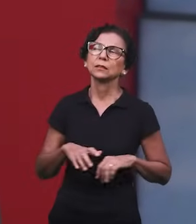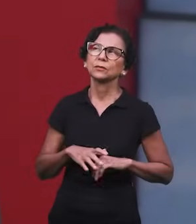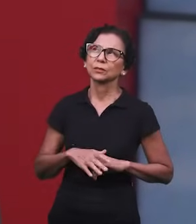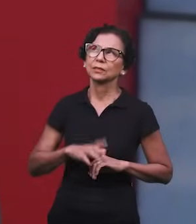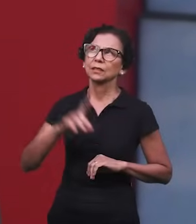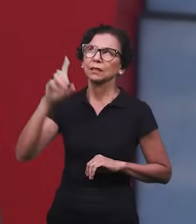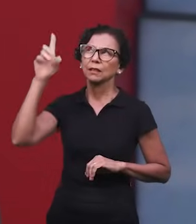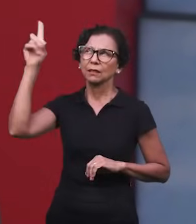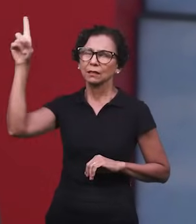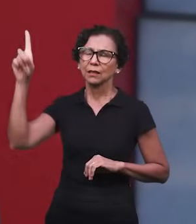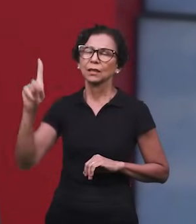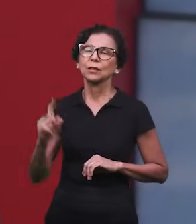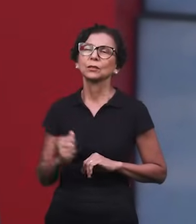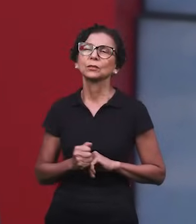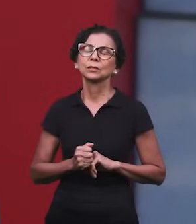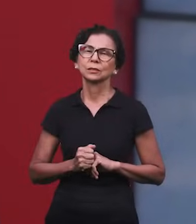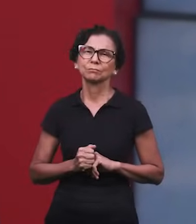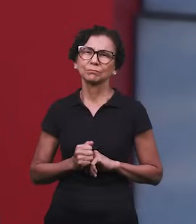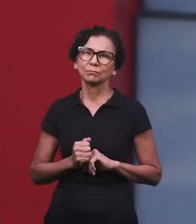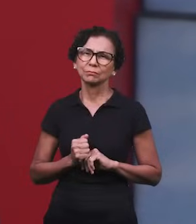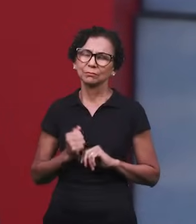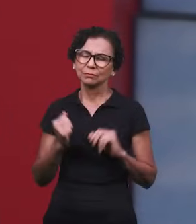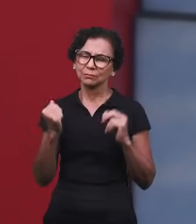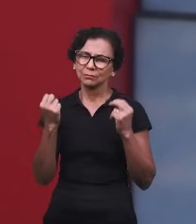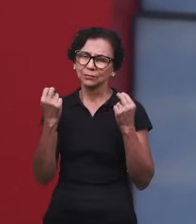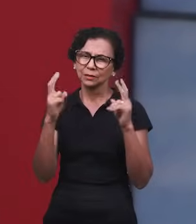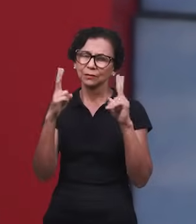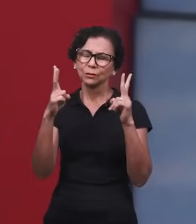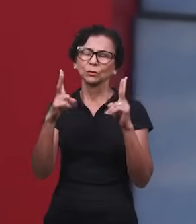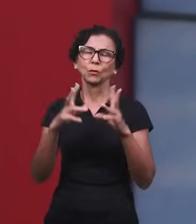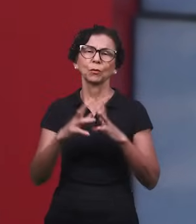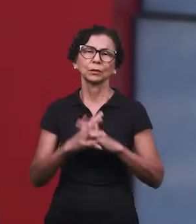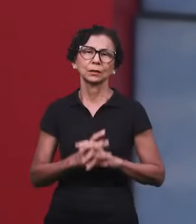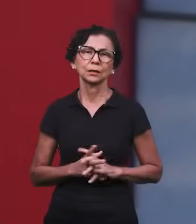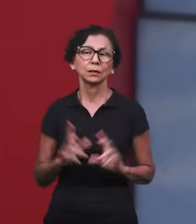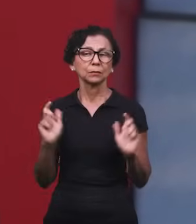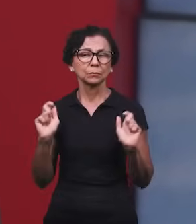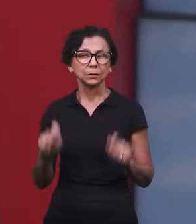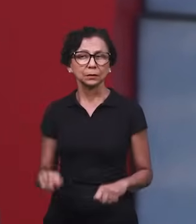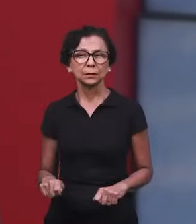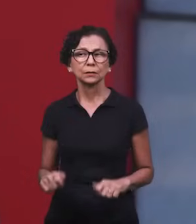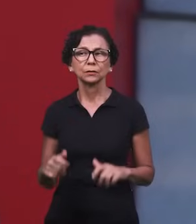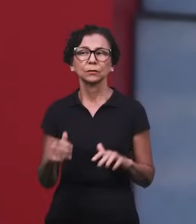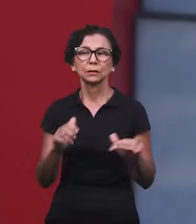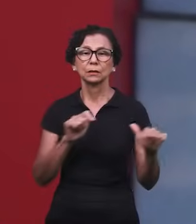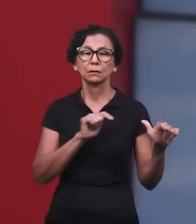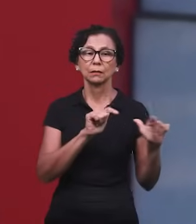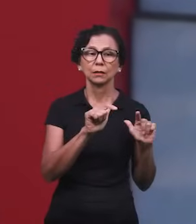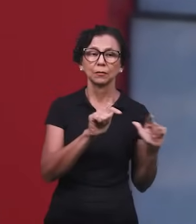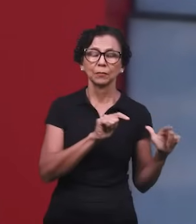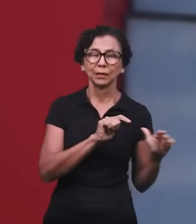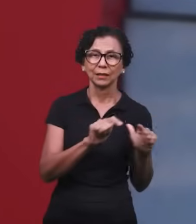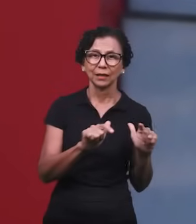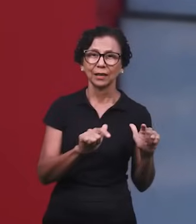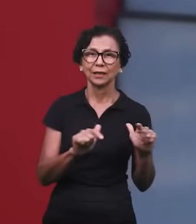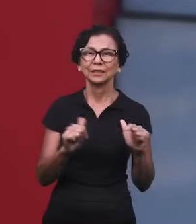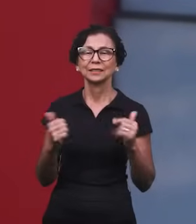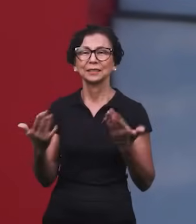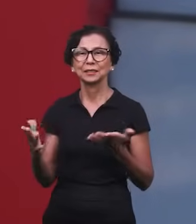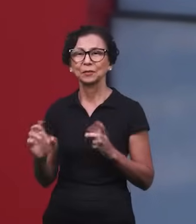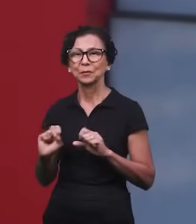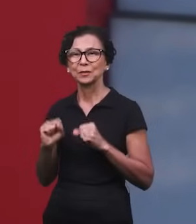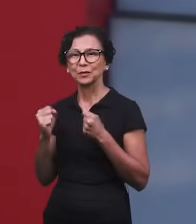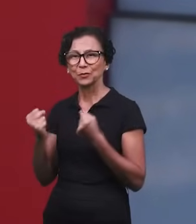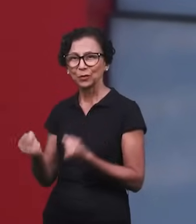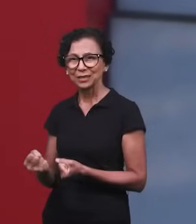é possível você trabalhar o que você tem que trabalhar, mas ao mesmo tempo se dedicar à obra de